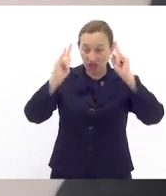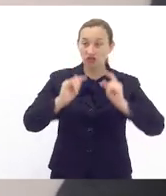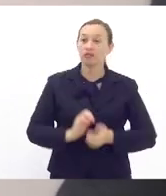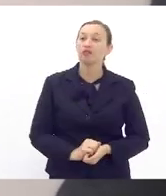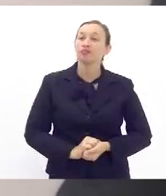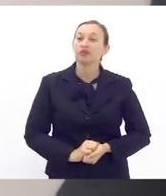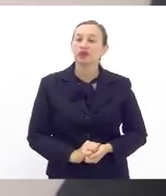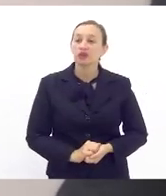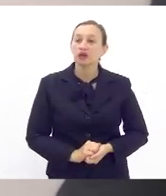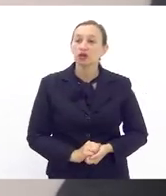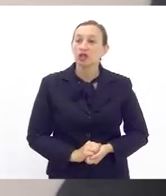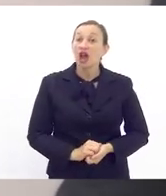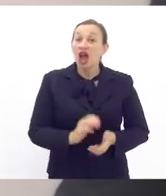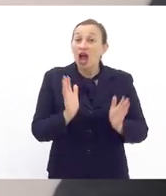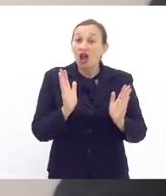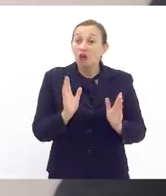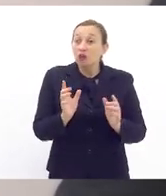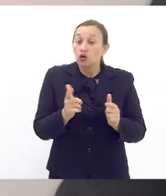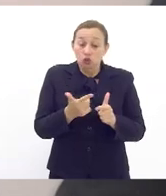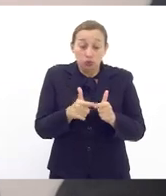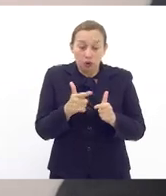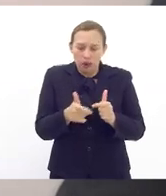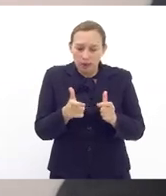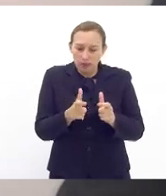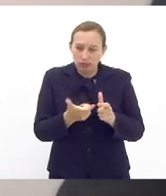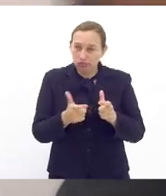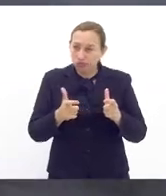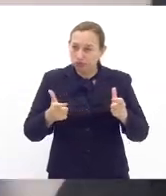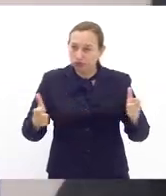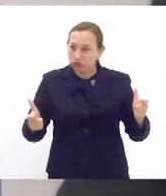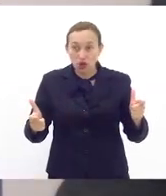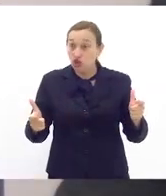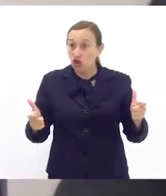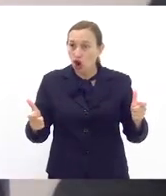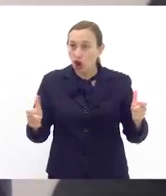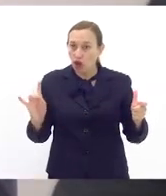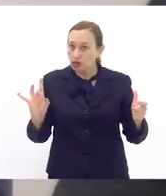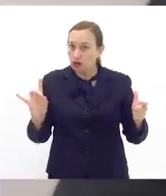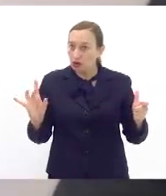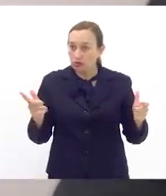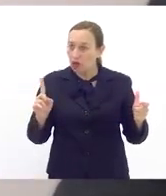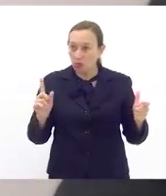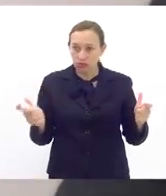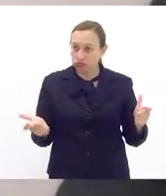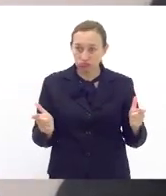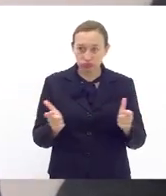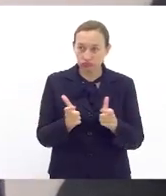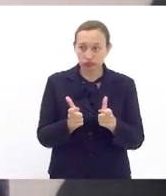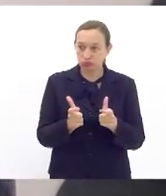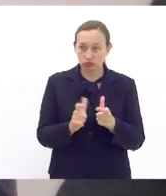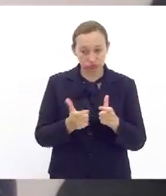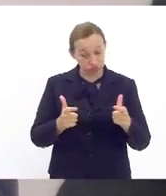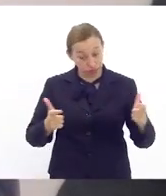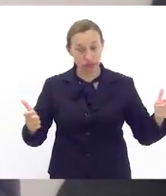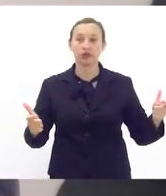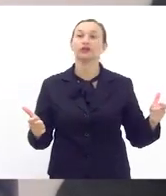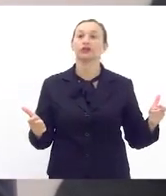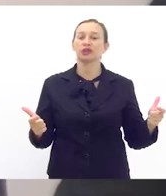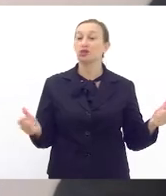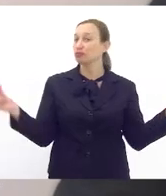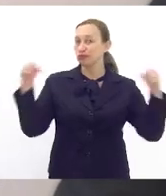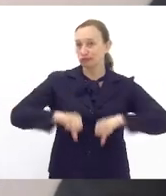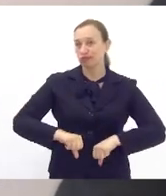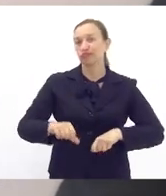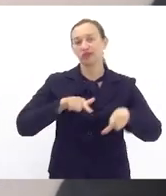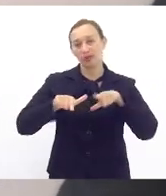só aumentam ações só aumentam não dá para aceitar esse péssimo serviço